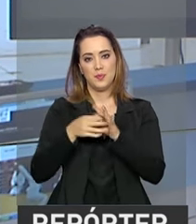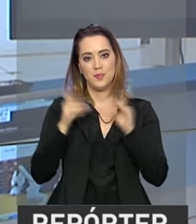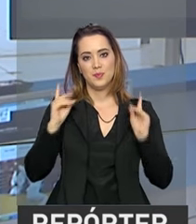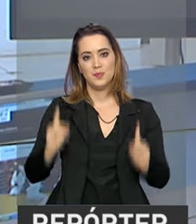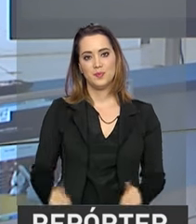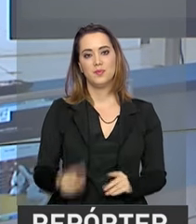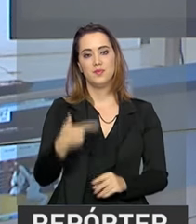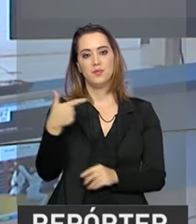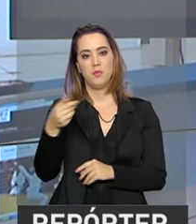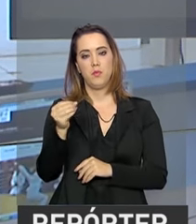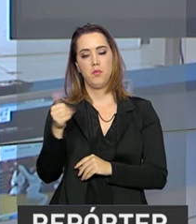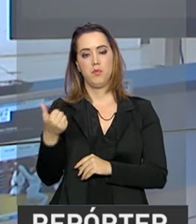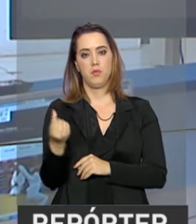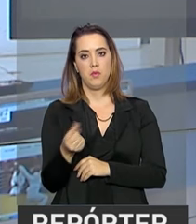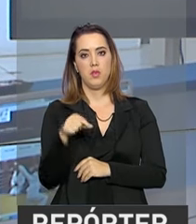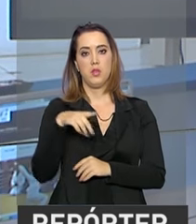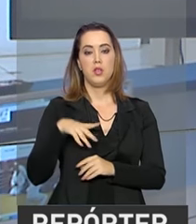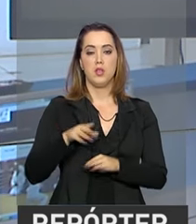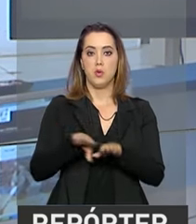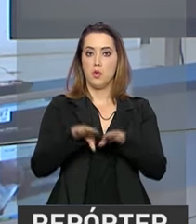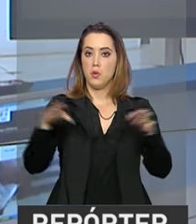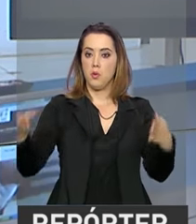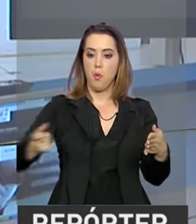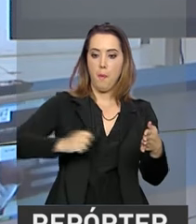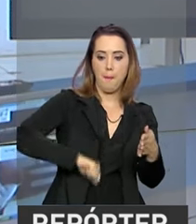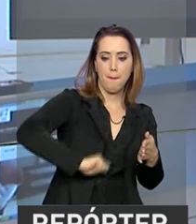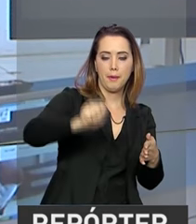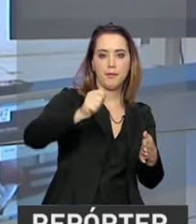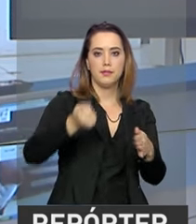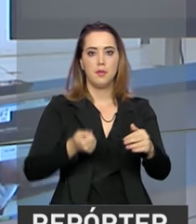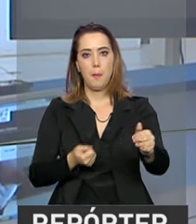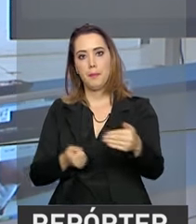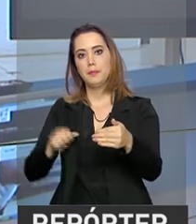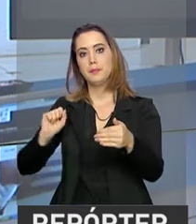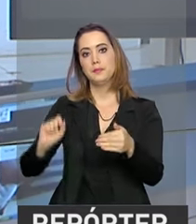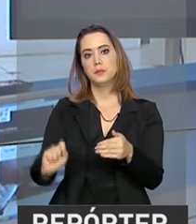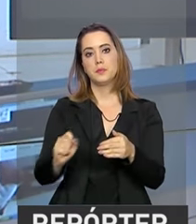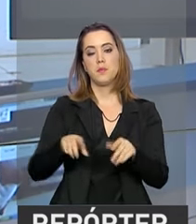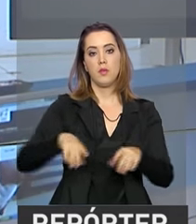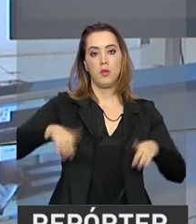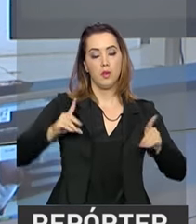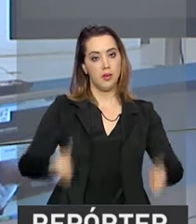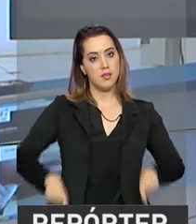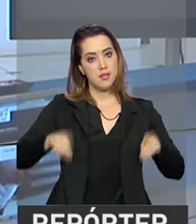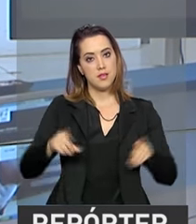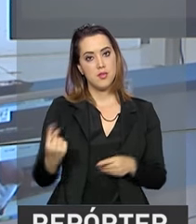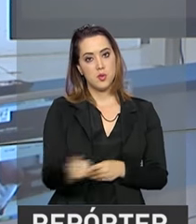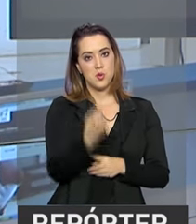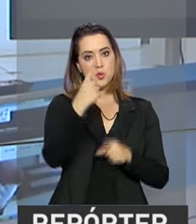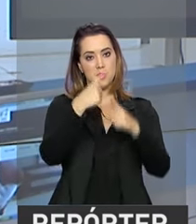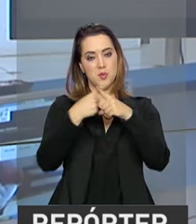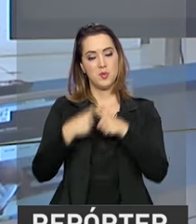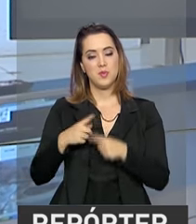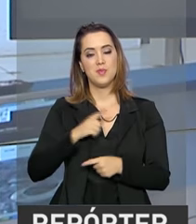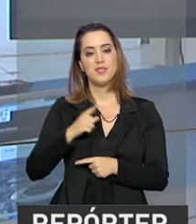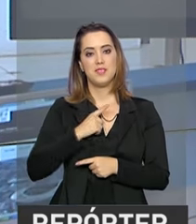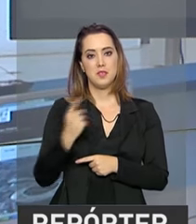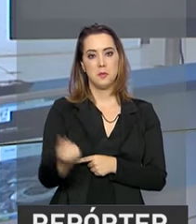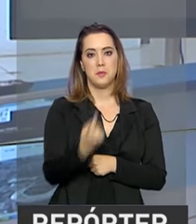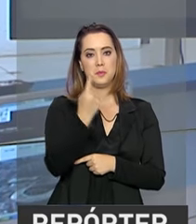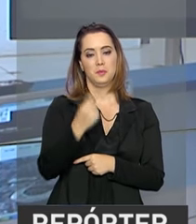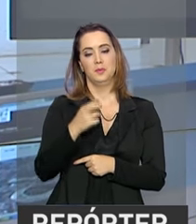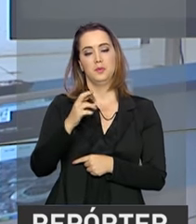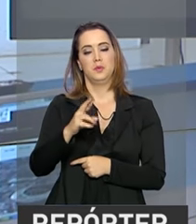2016 e o tênis de mesa em cadeira de rodas é um dos esportes do programa e o Brasil terá representantes na